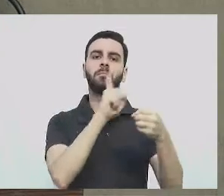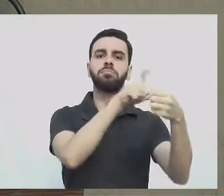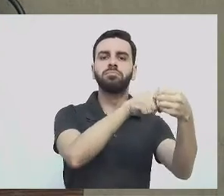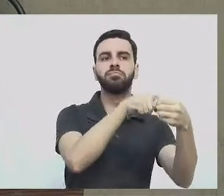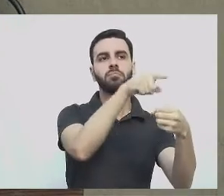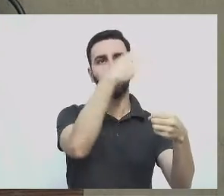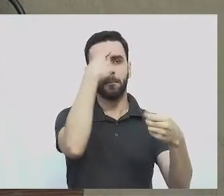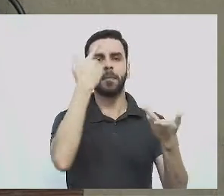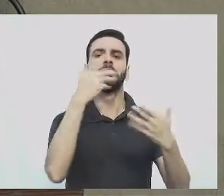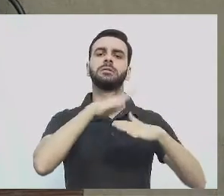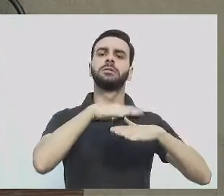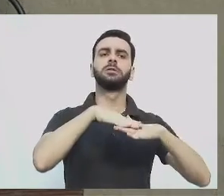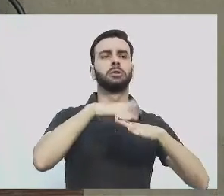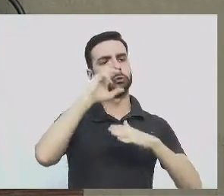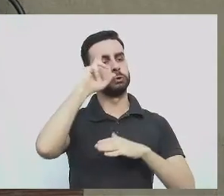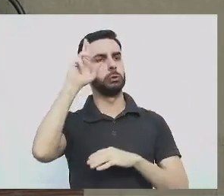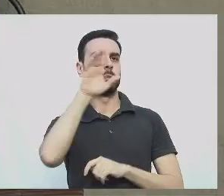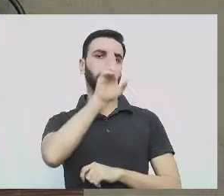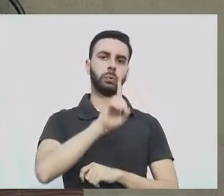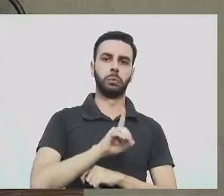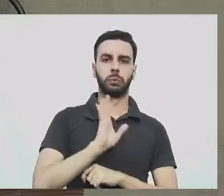direito de dirigir a faculdade,